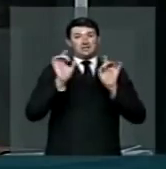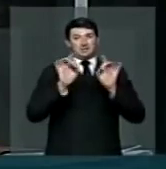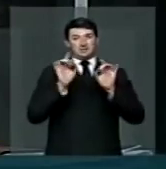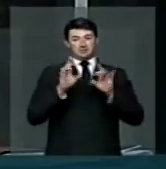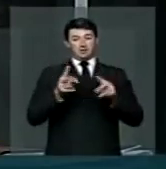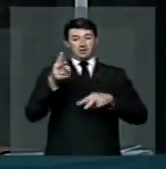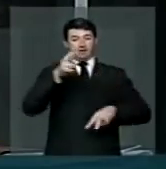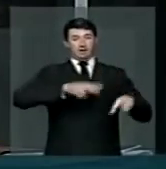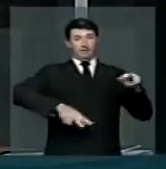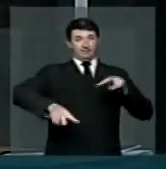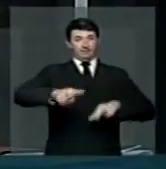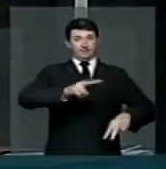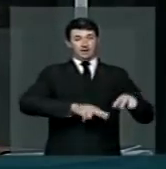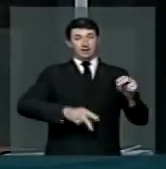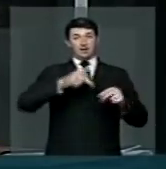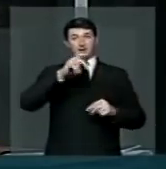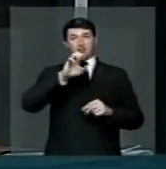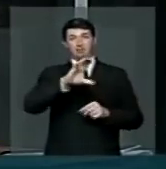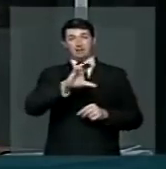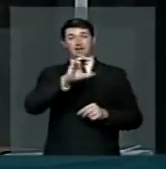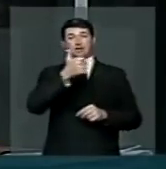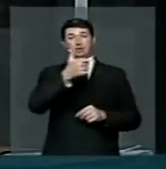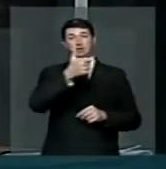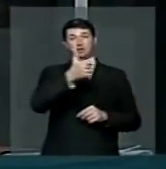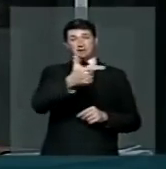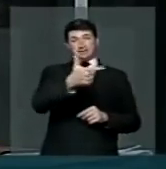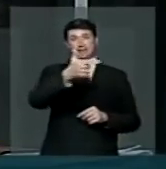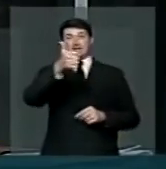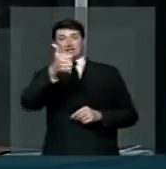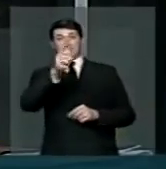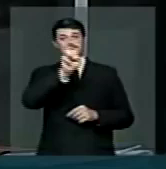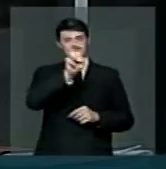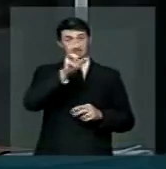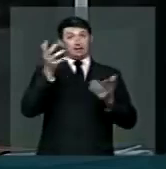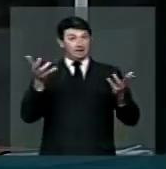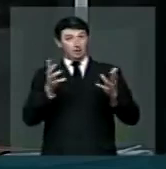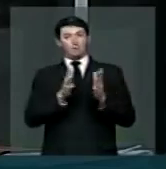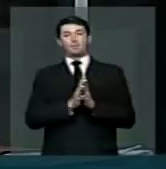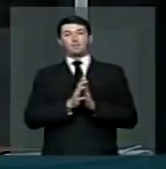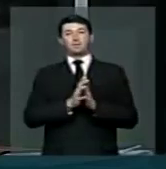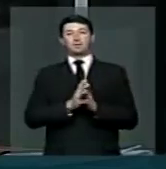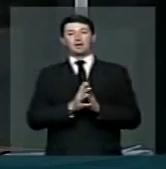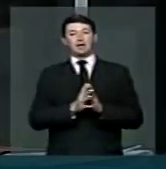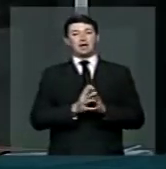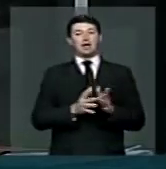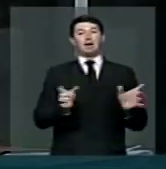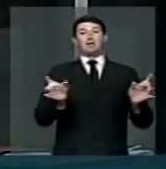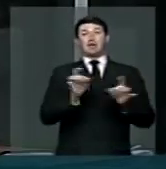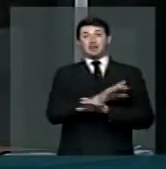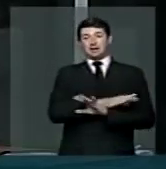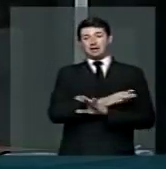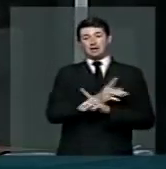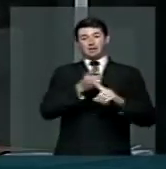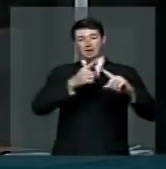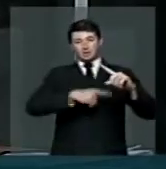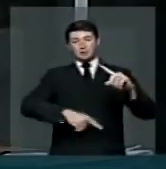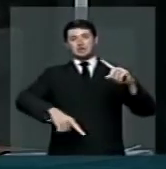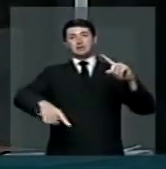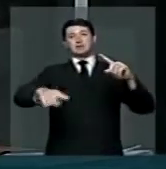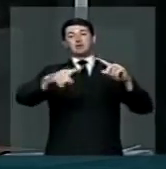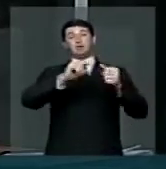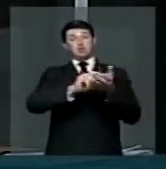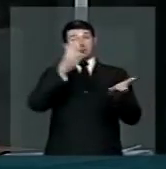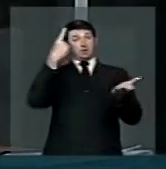que analisará a PEC 215. Assim, ele encerra o ciclo que cumpre o